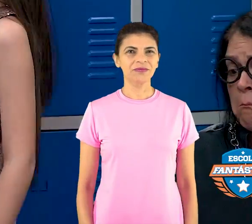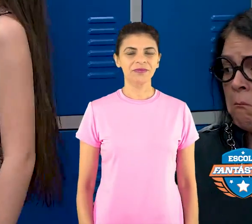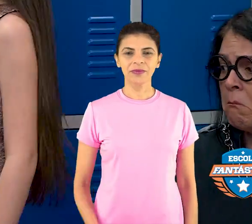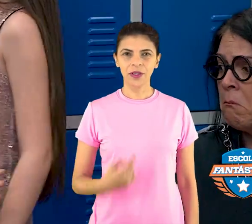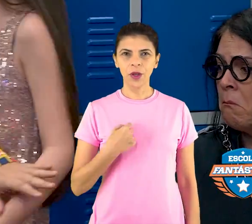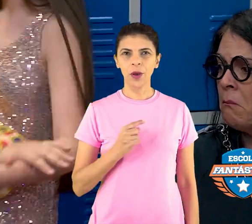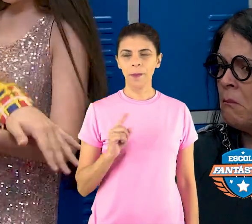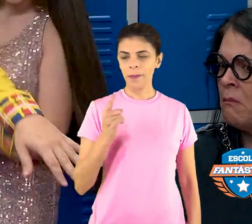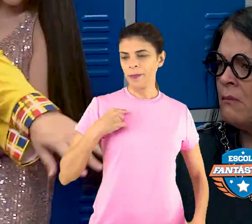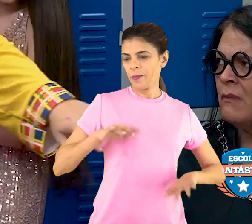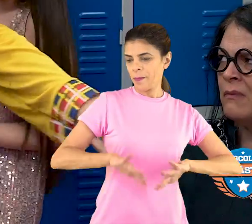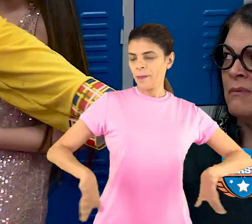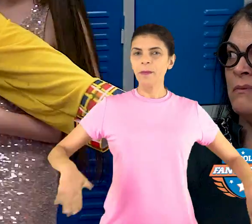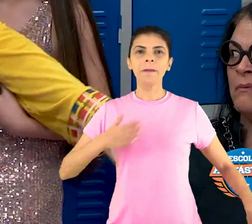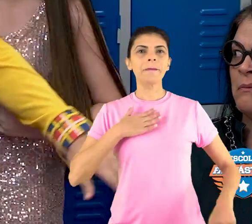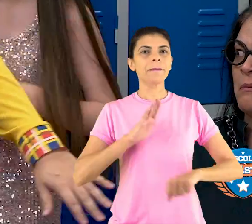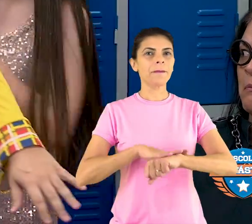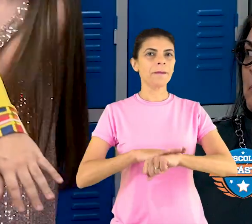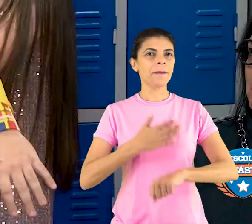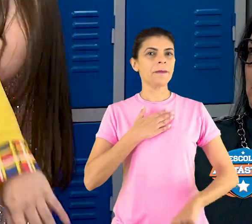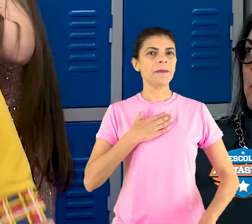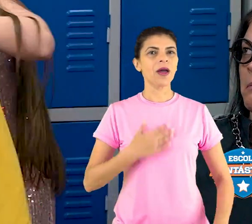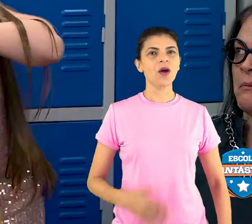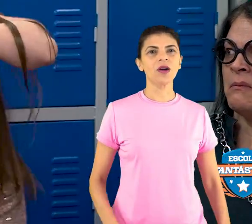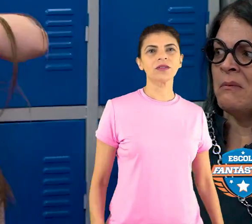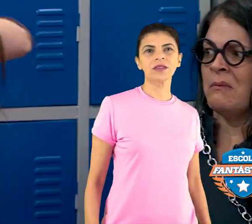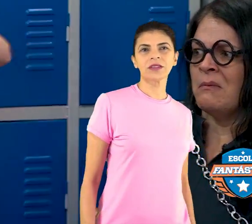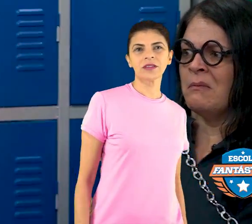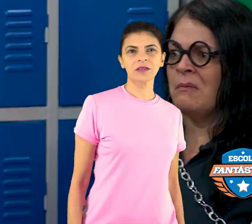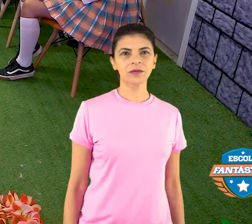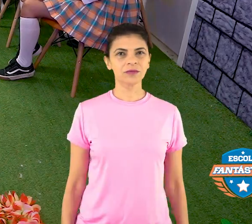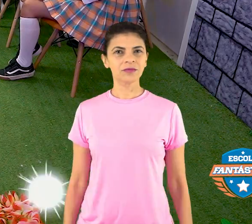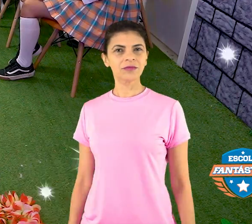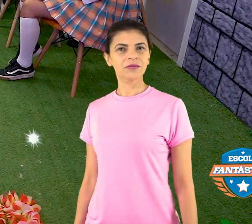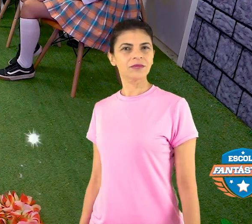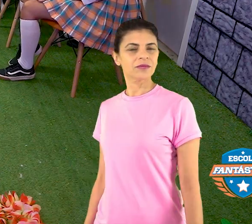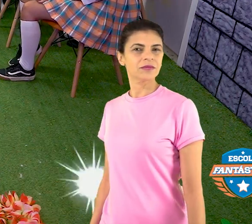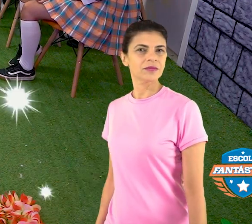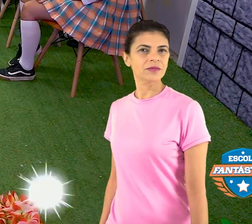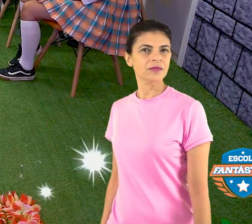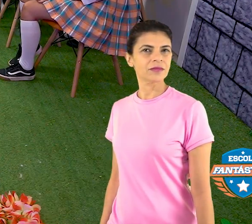Eu primeiro, se afasta que o momento é meu. Minha hora de brilhar.